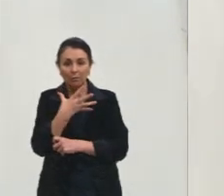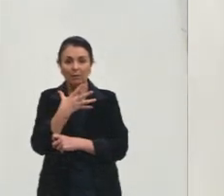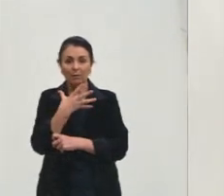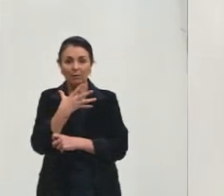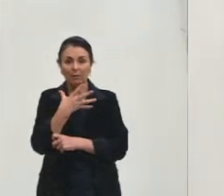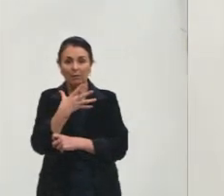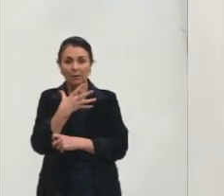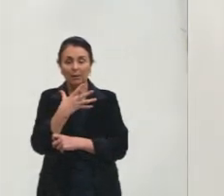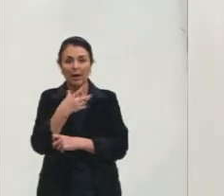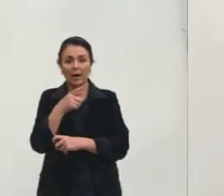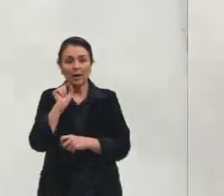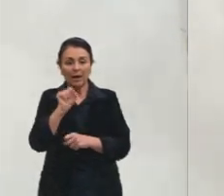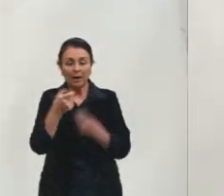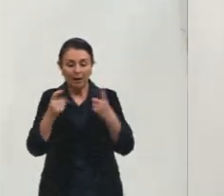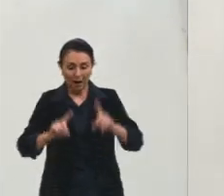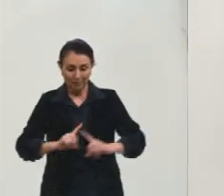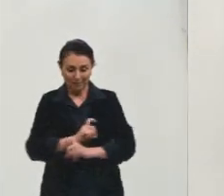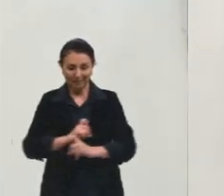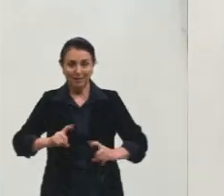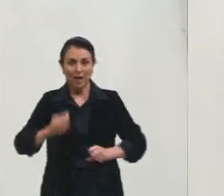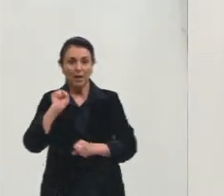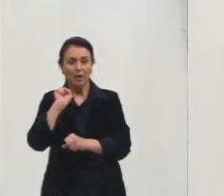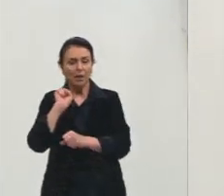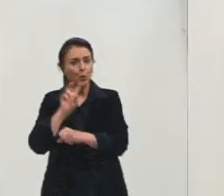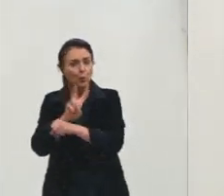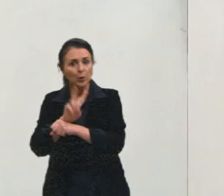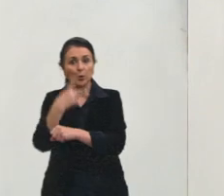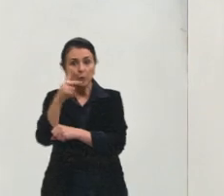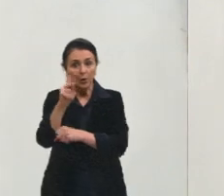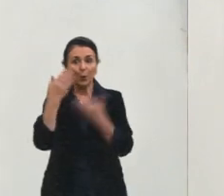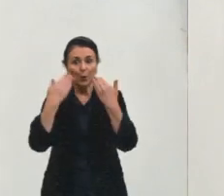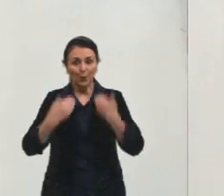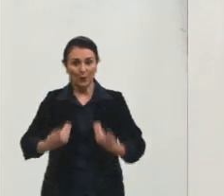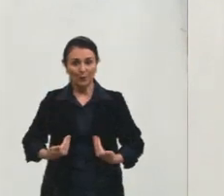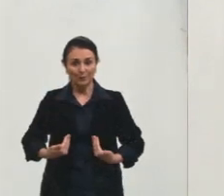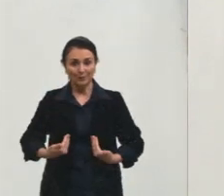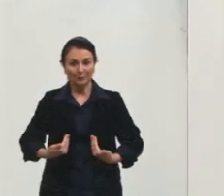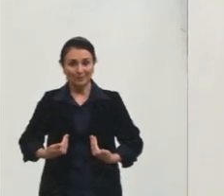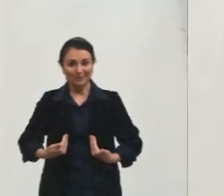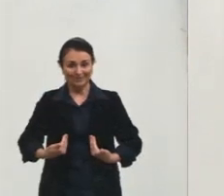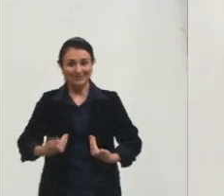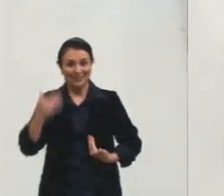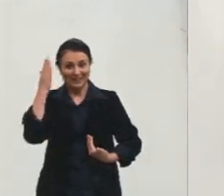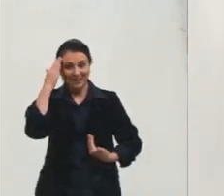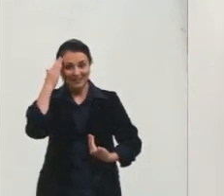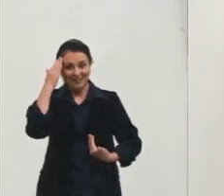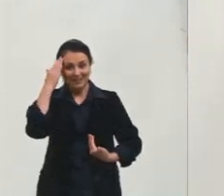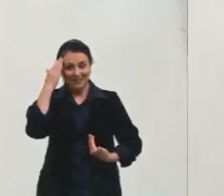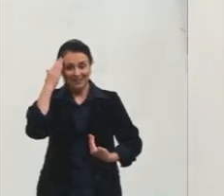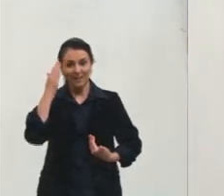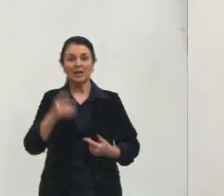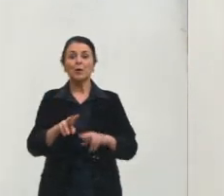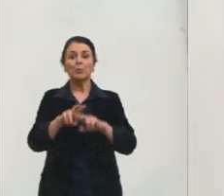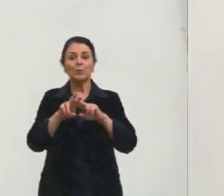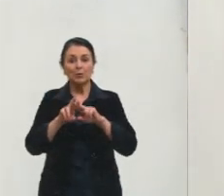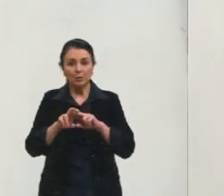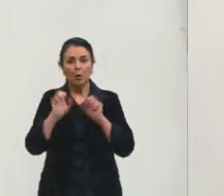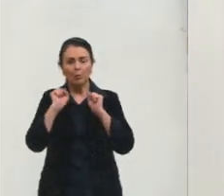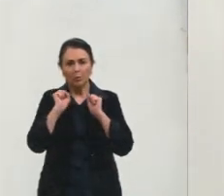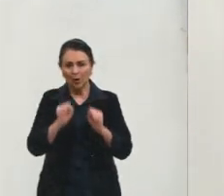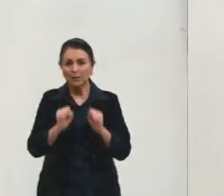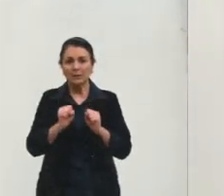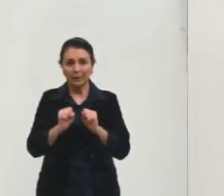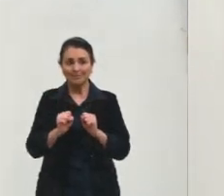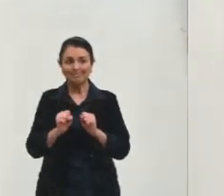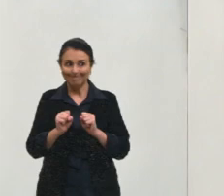na proteção Então esse antibiótico vai atuar nas suas bactérias ali que tanto se Leandro e aí um estado pode ser